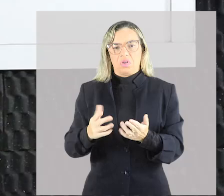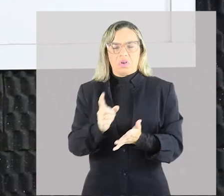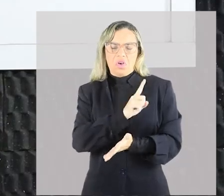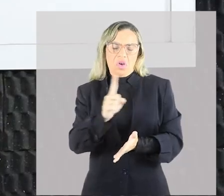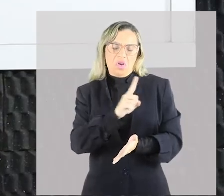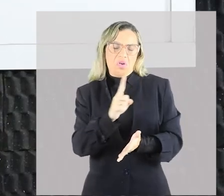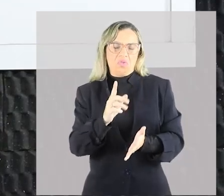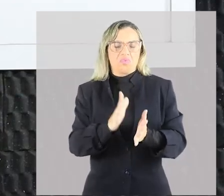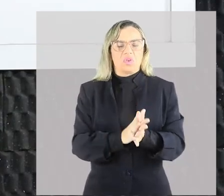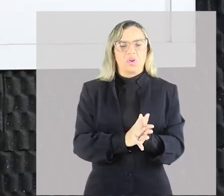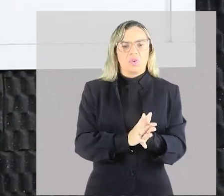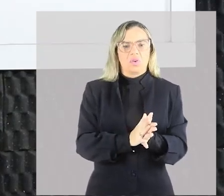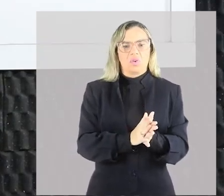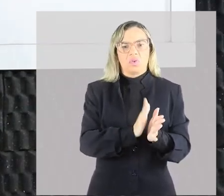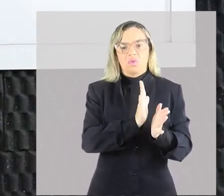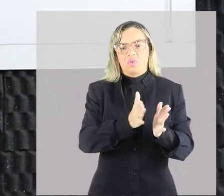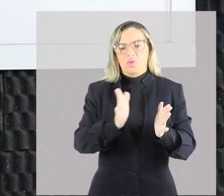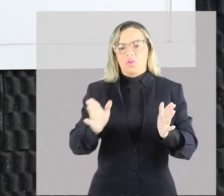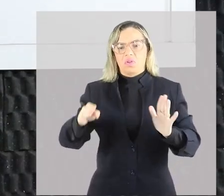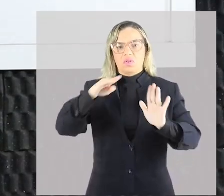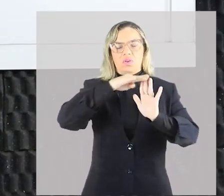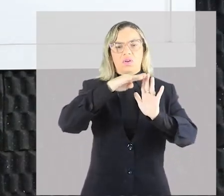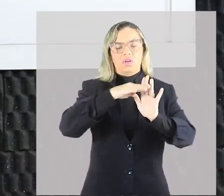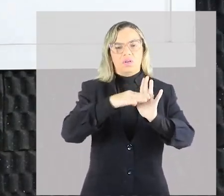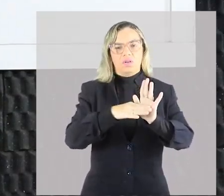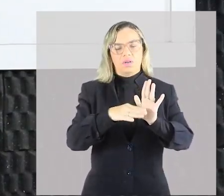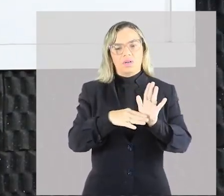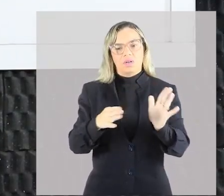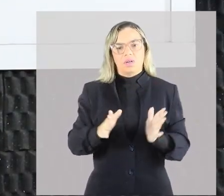eu simplesmente coloquei uma característica que